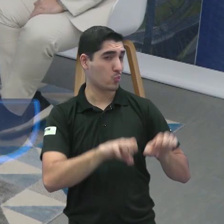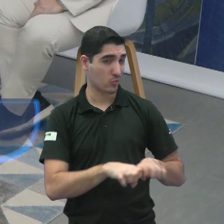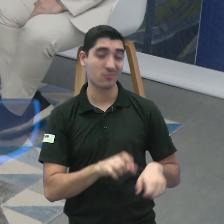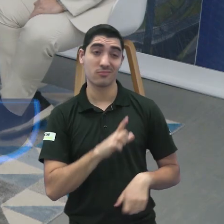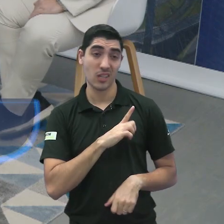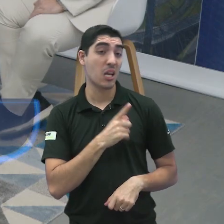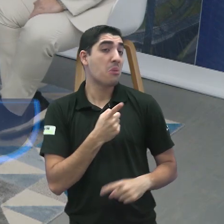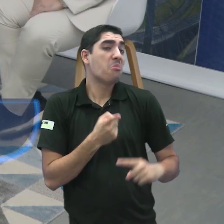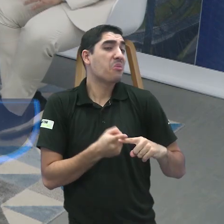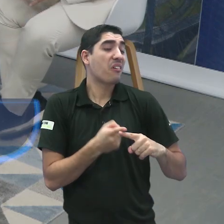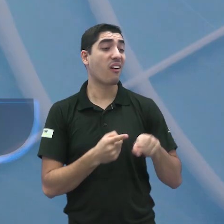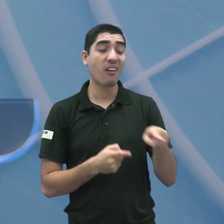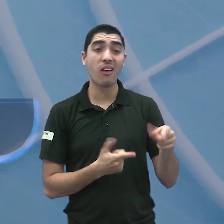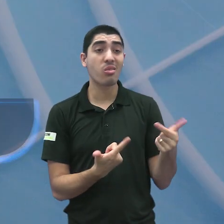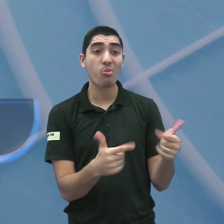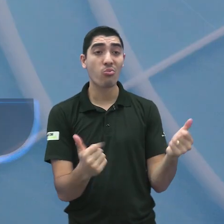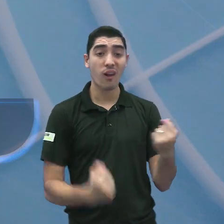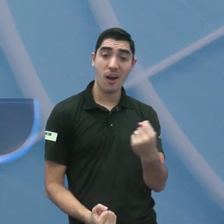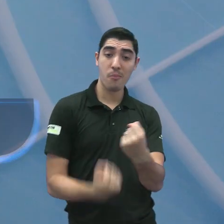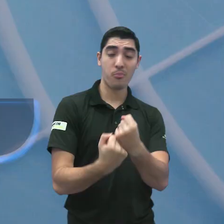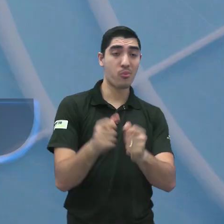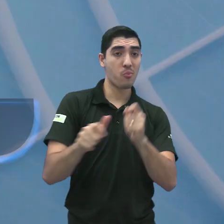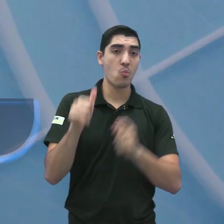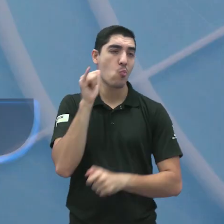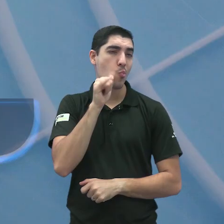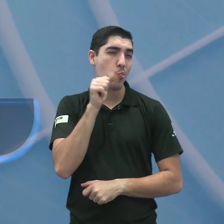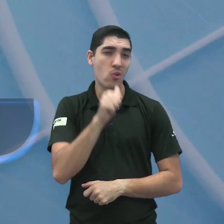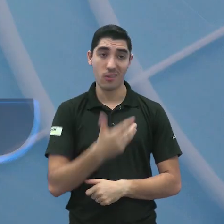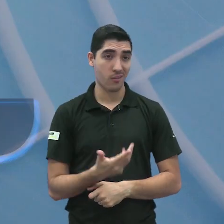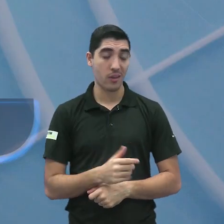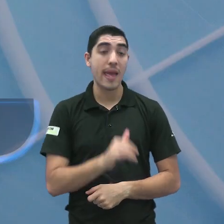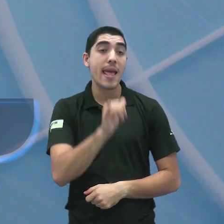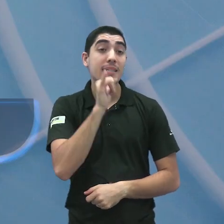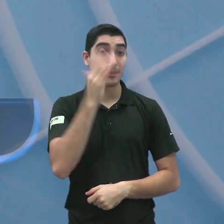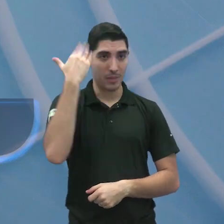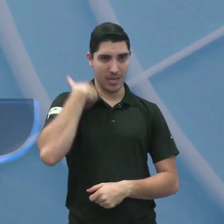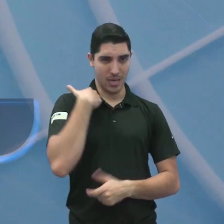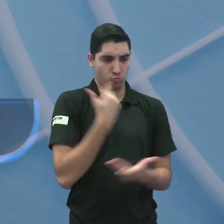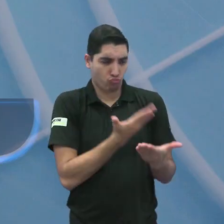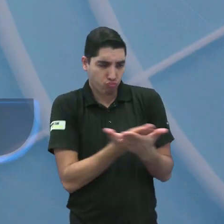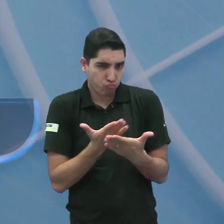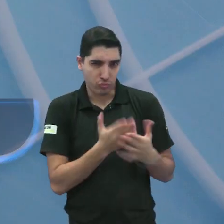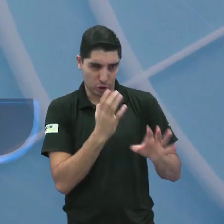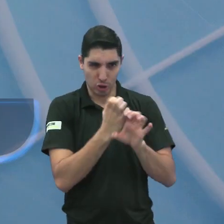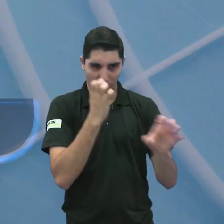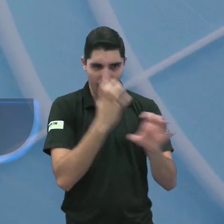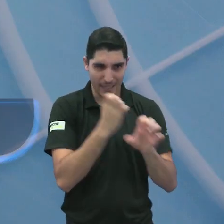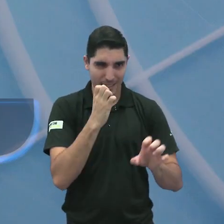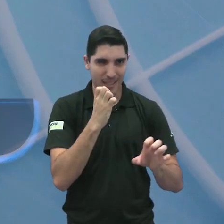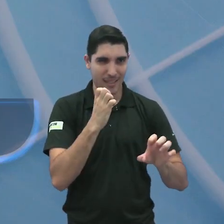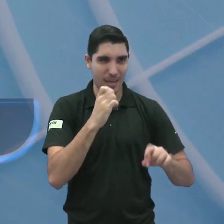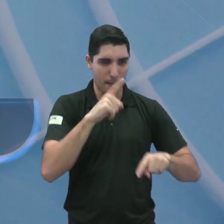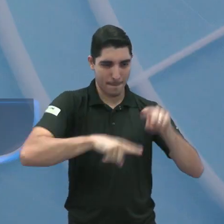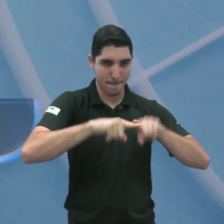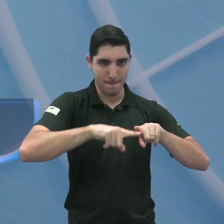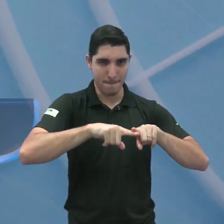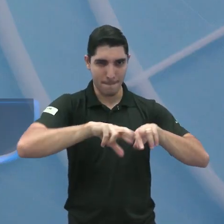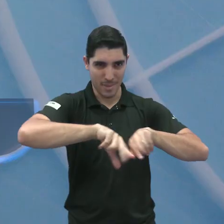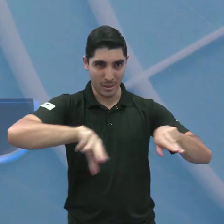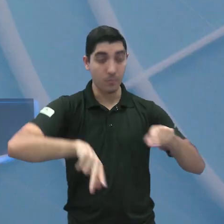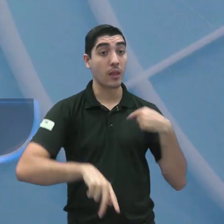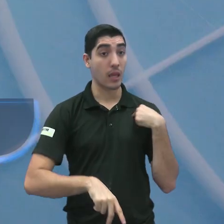porque não existe nenhum apoio. Eu até, durante a graduação em Engenharia de